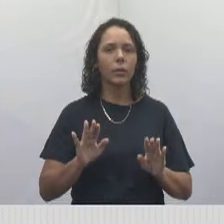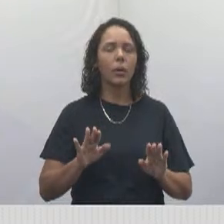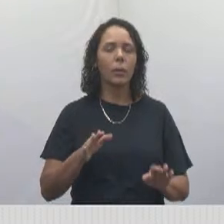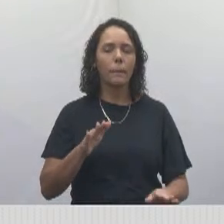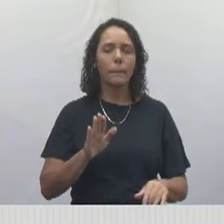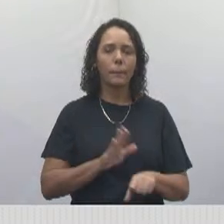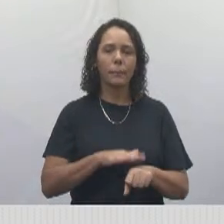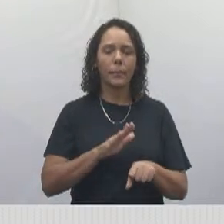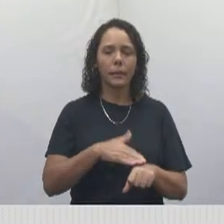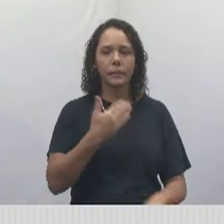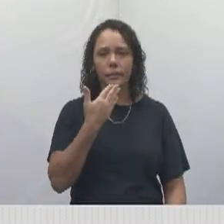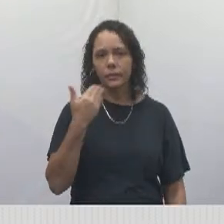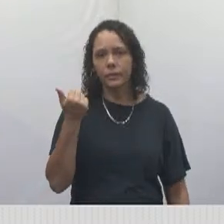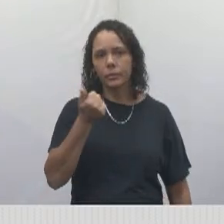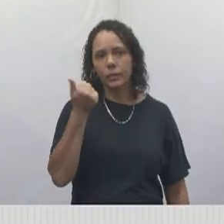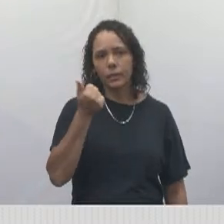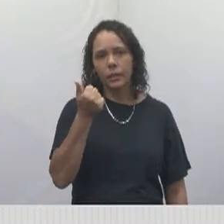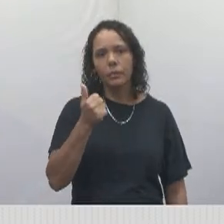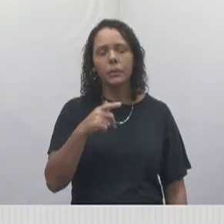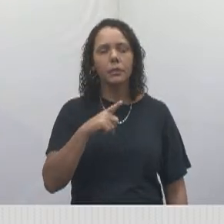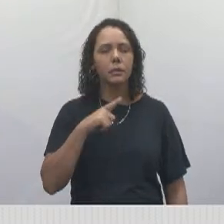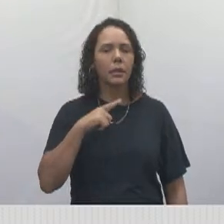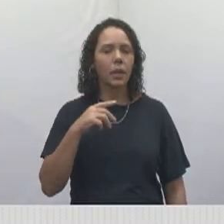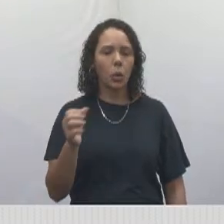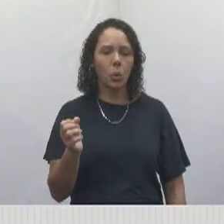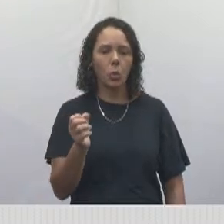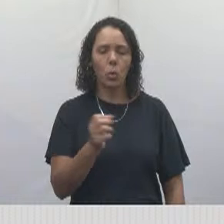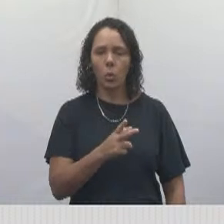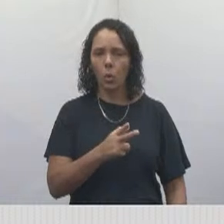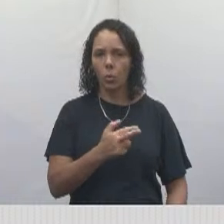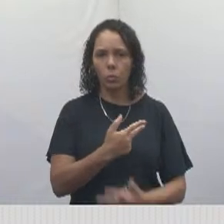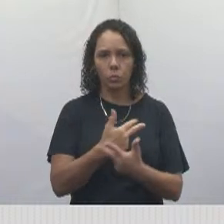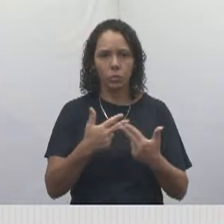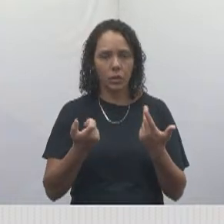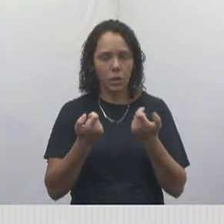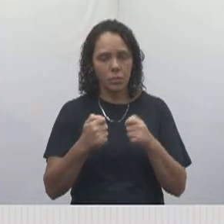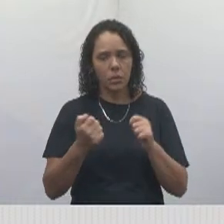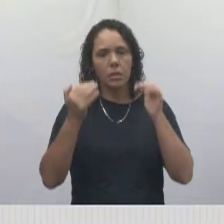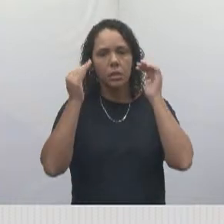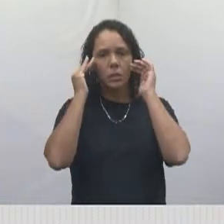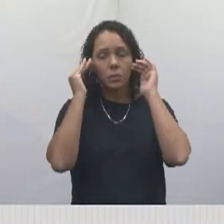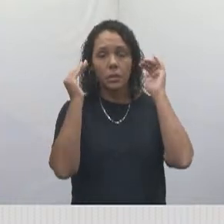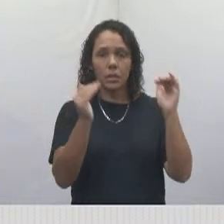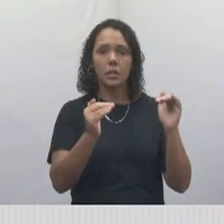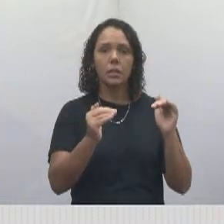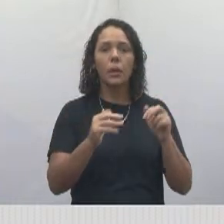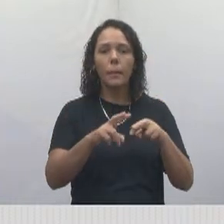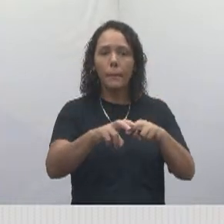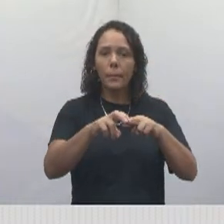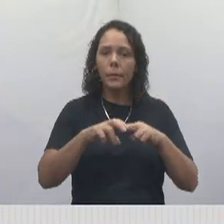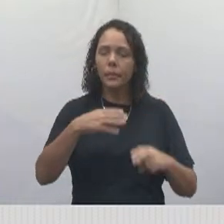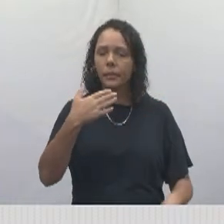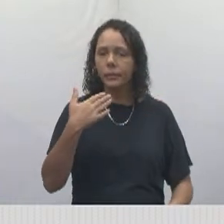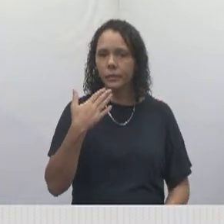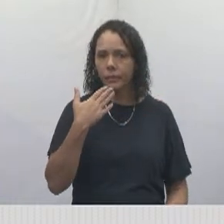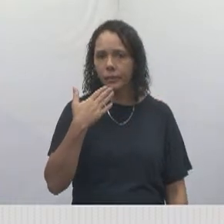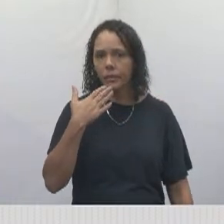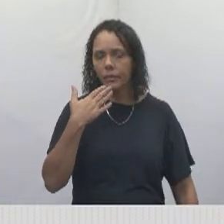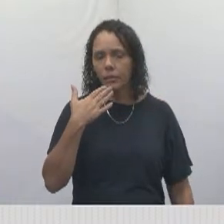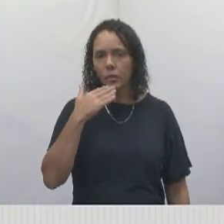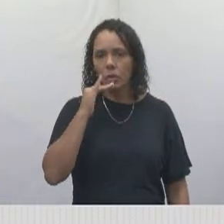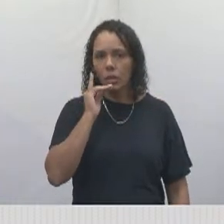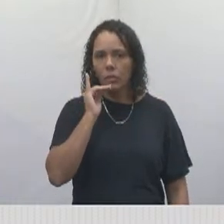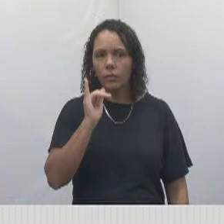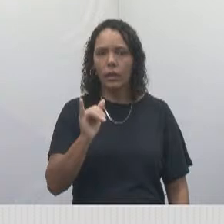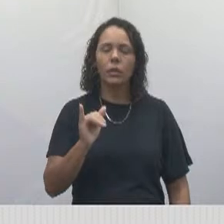novas recomendações. Então, nesse sentido, quero cumprimentar os senhores vereadores que têm nos ajudado muito com esta visão